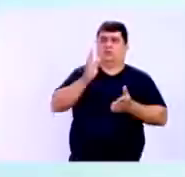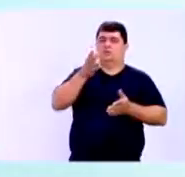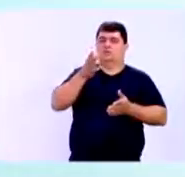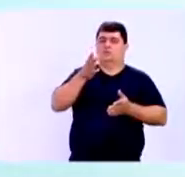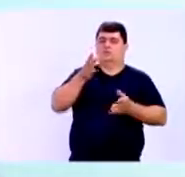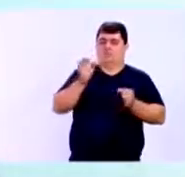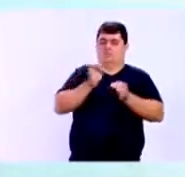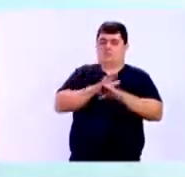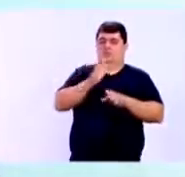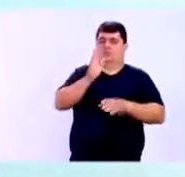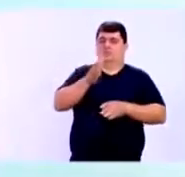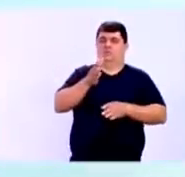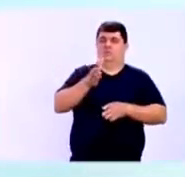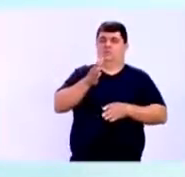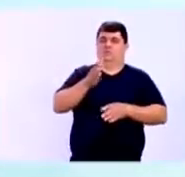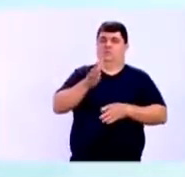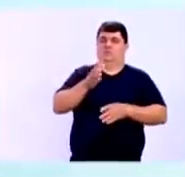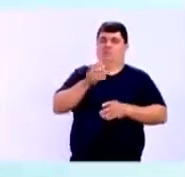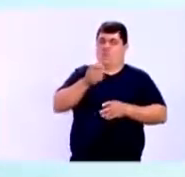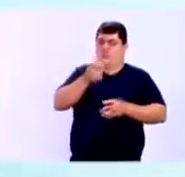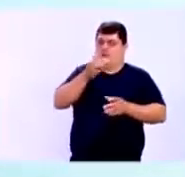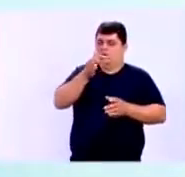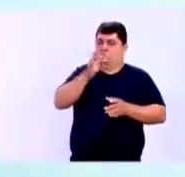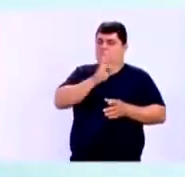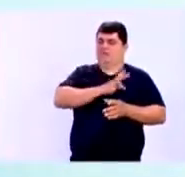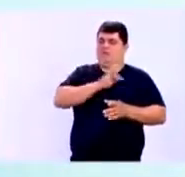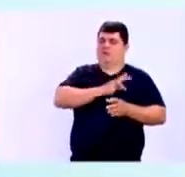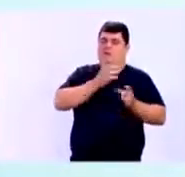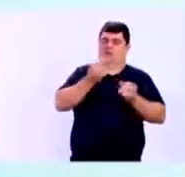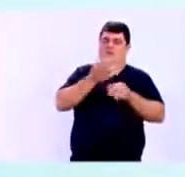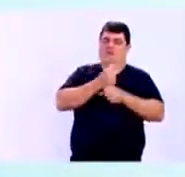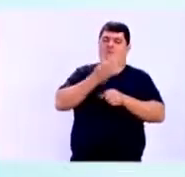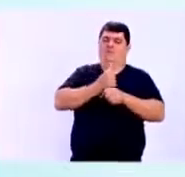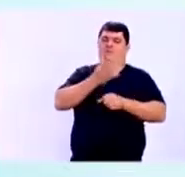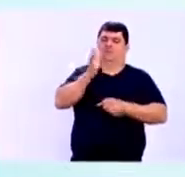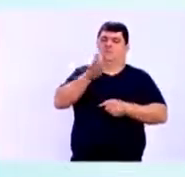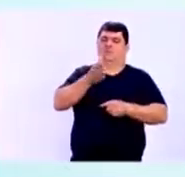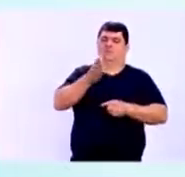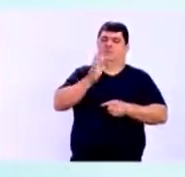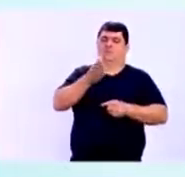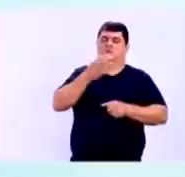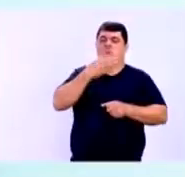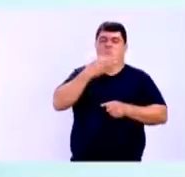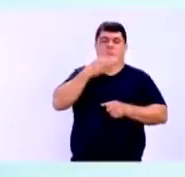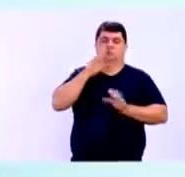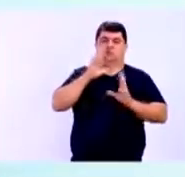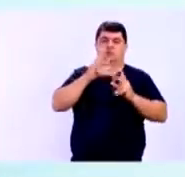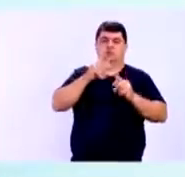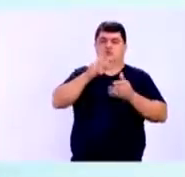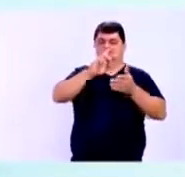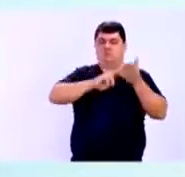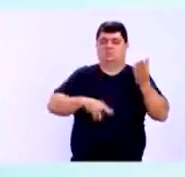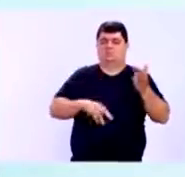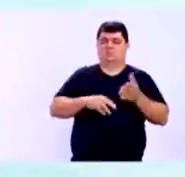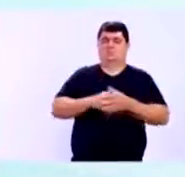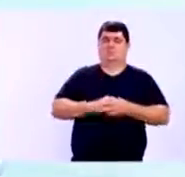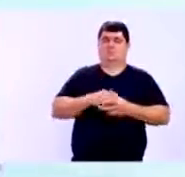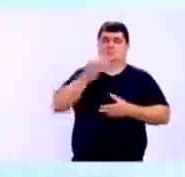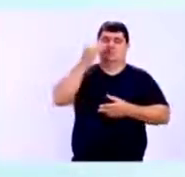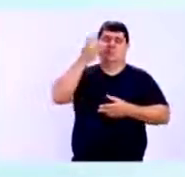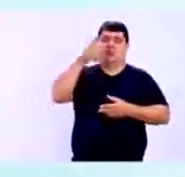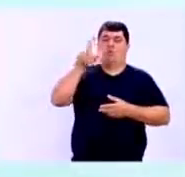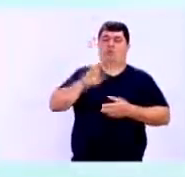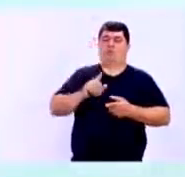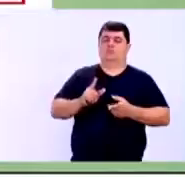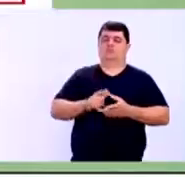preparado. Você já é quase um técnico em finanças. Já está preparado para ler uma ficha de estoque. Mas vamos ver os outros